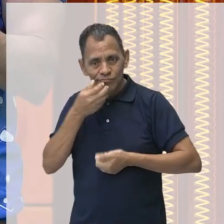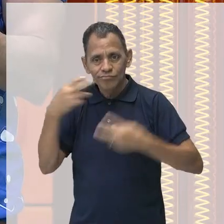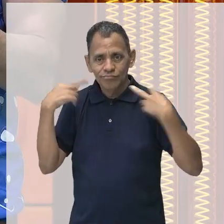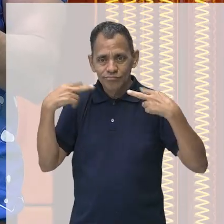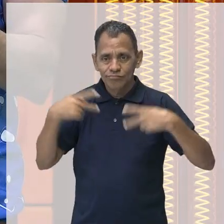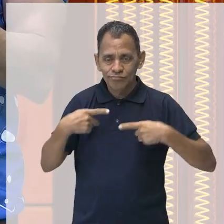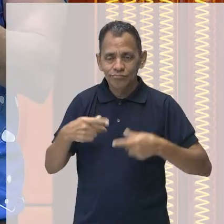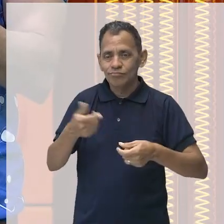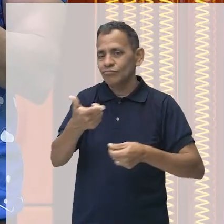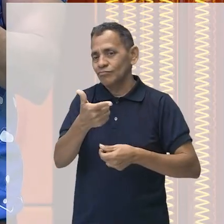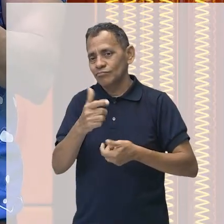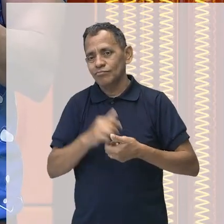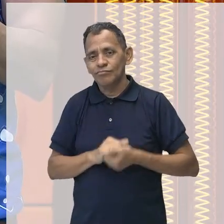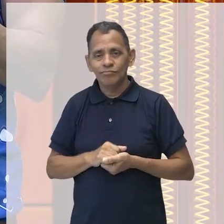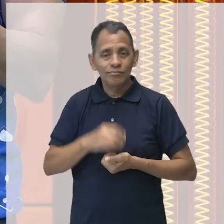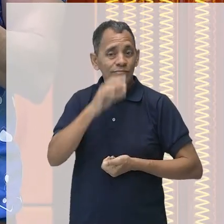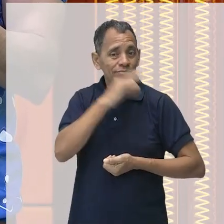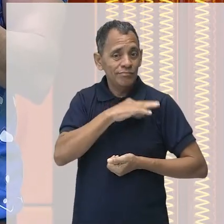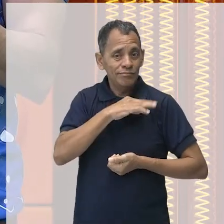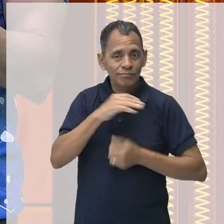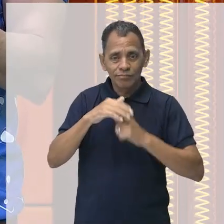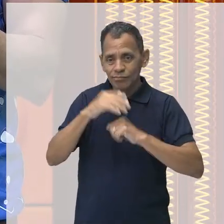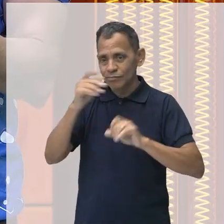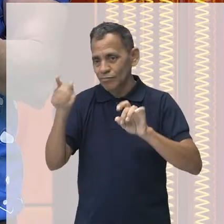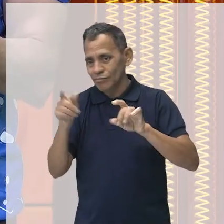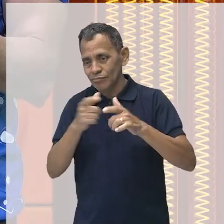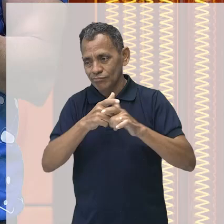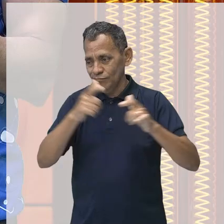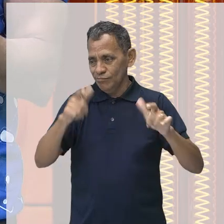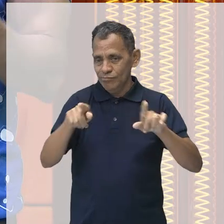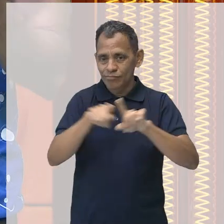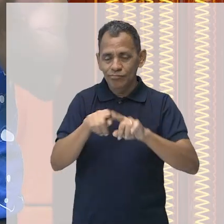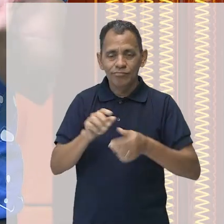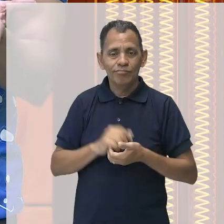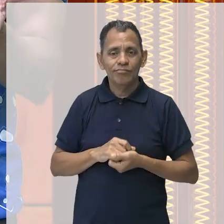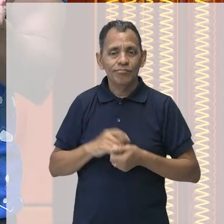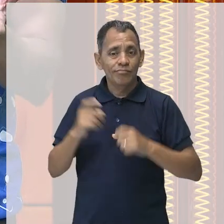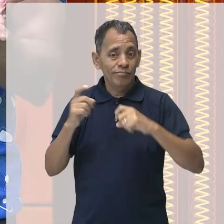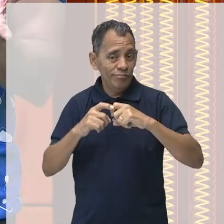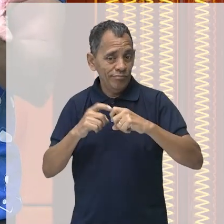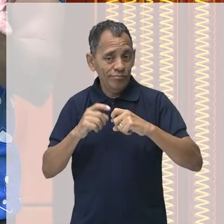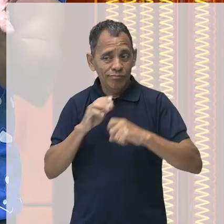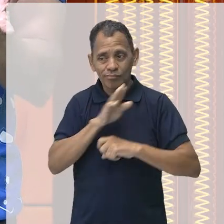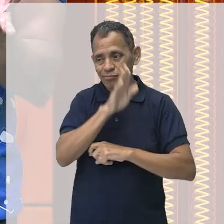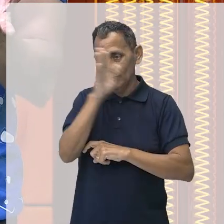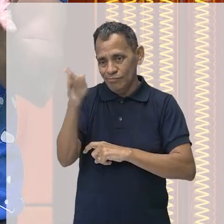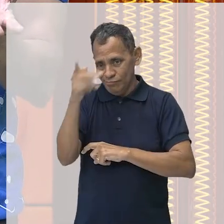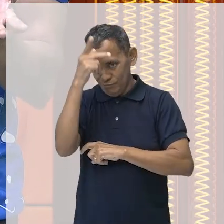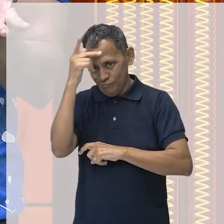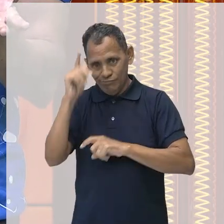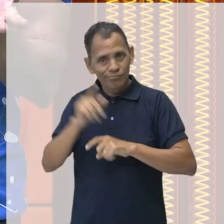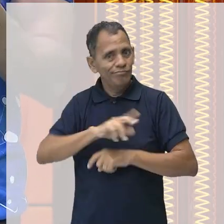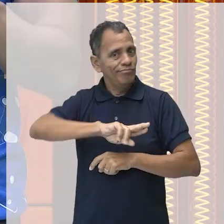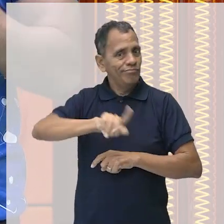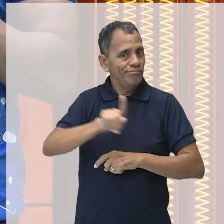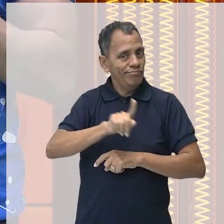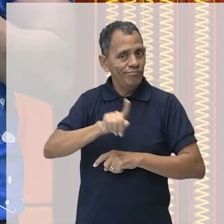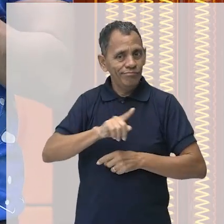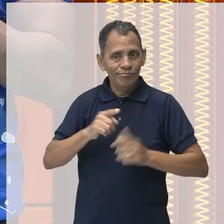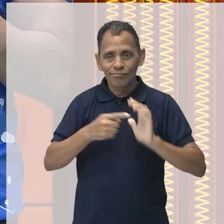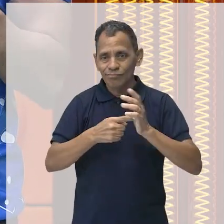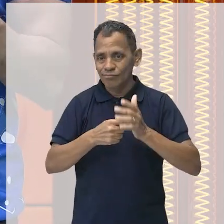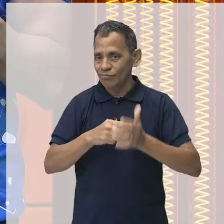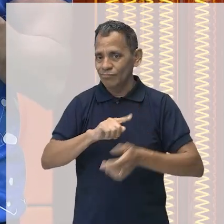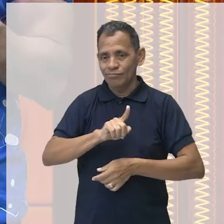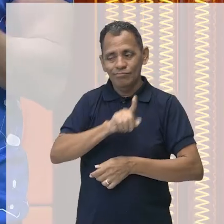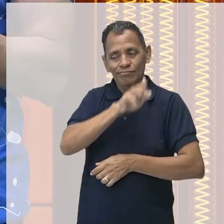tem 13º, não coloca, atestado médico, né? Então, para o dono da fábrica, isso é bom, né? Para a gente é que é